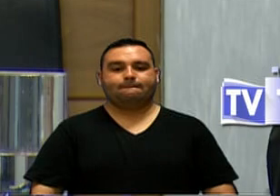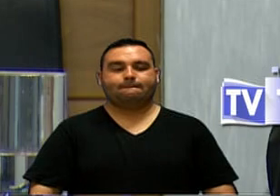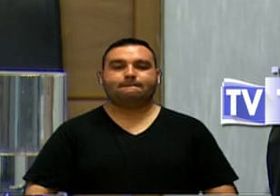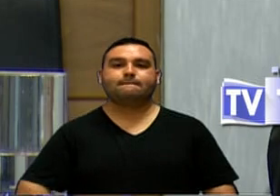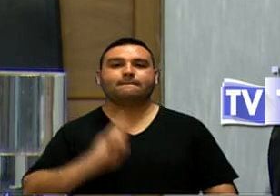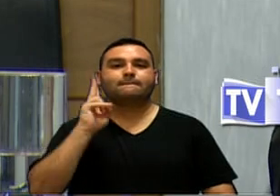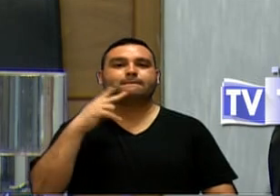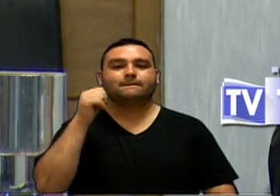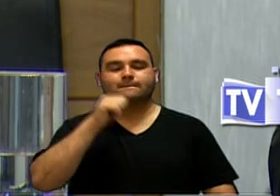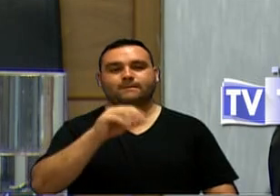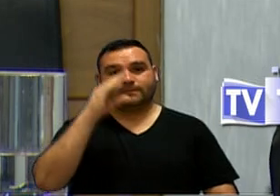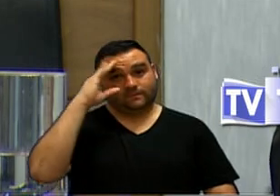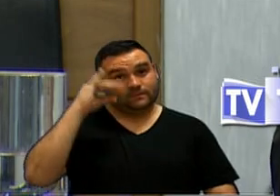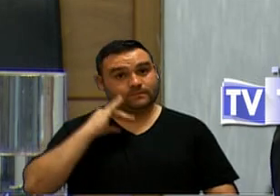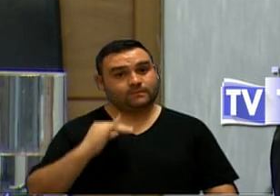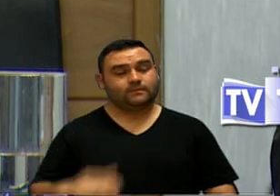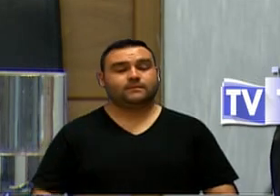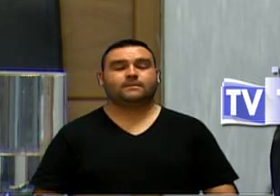Vereador Iara.